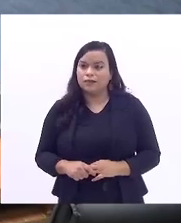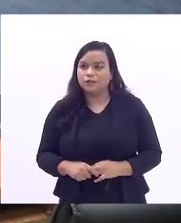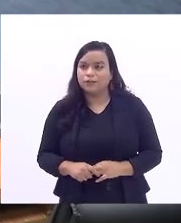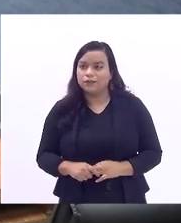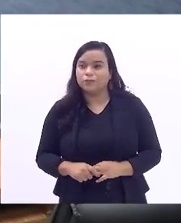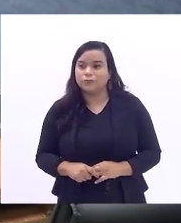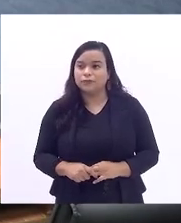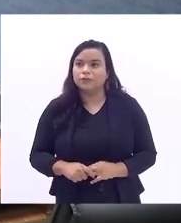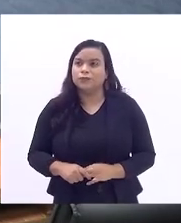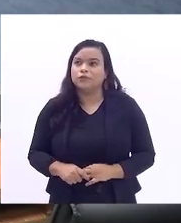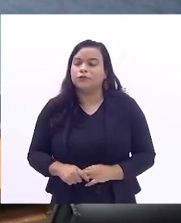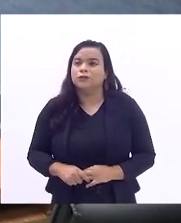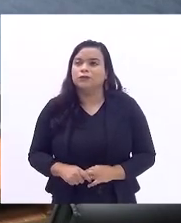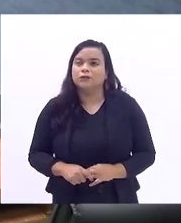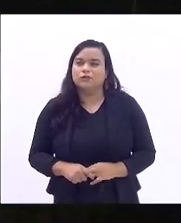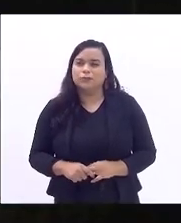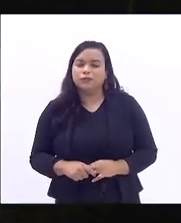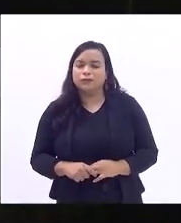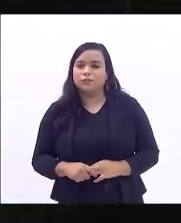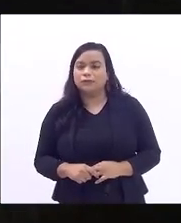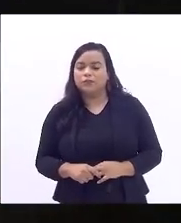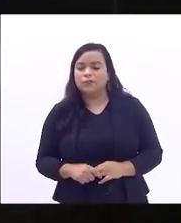E aí